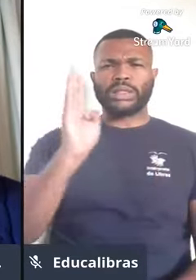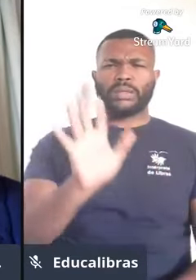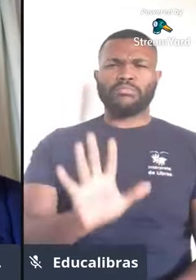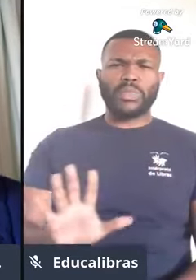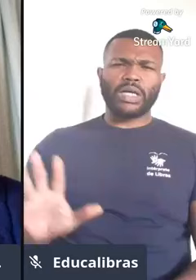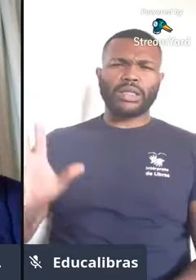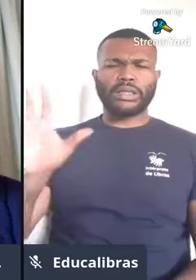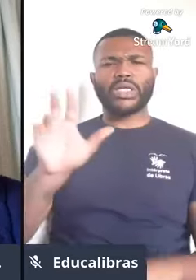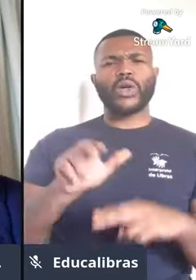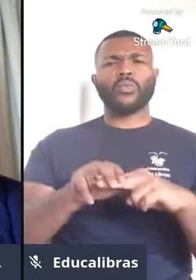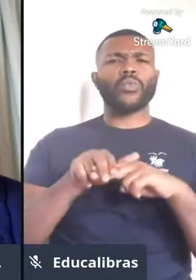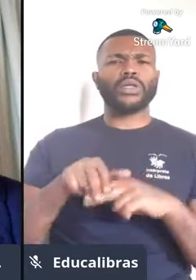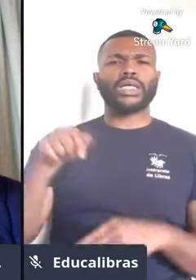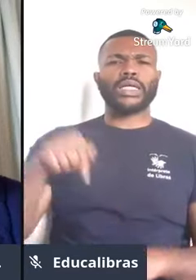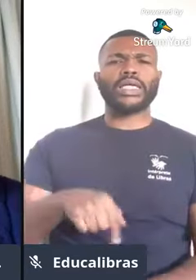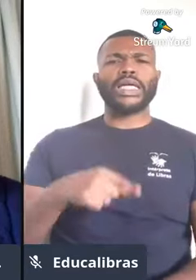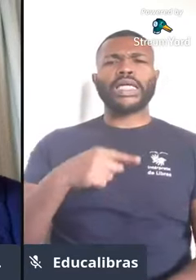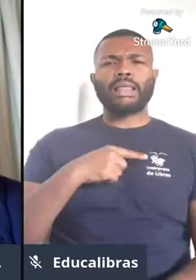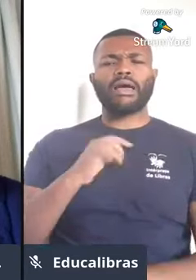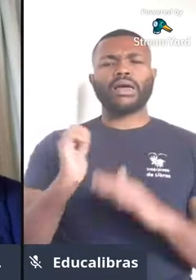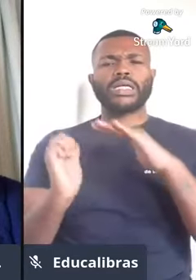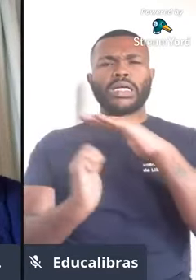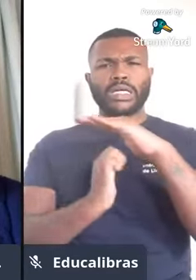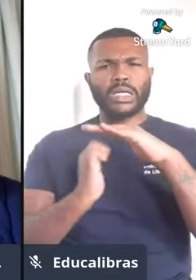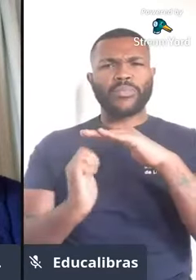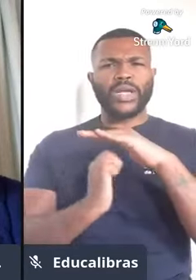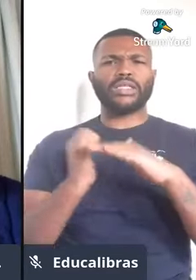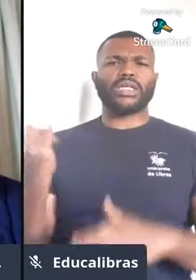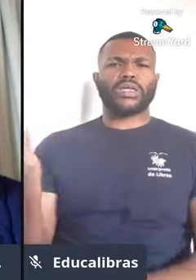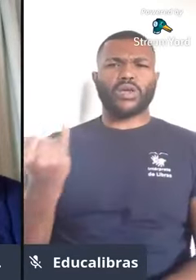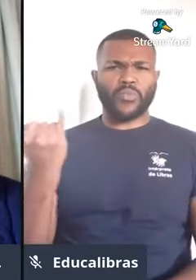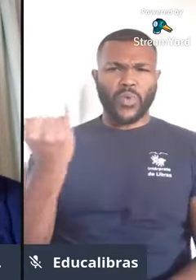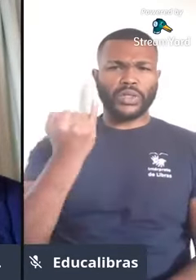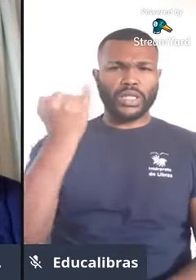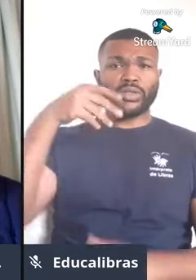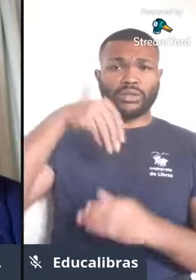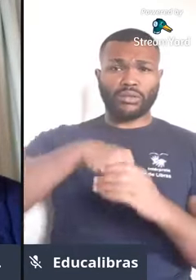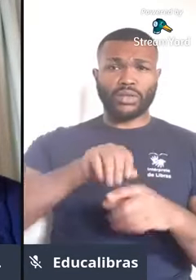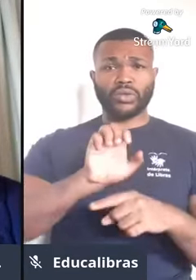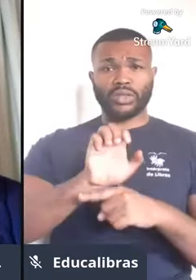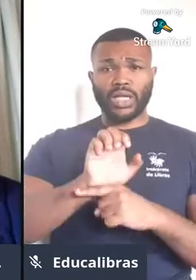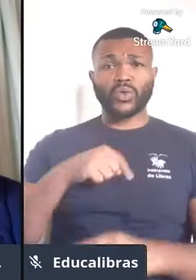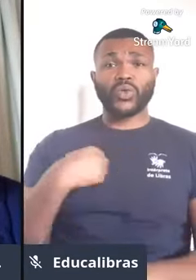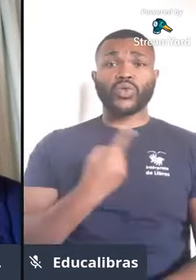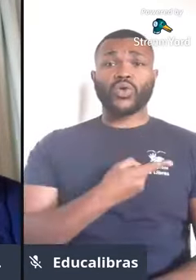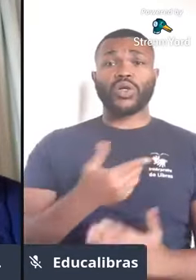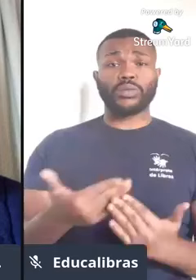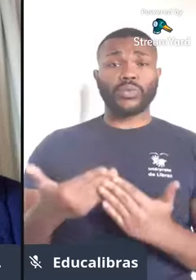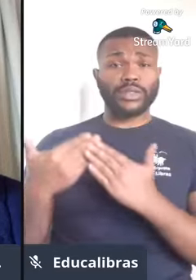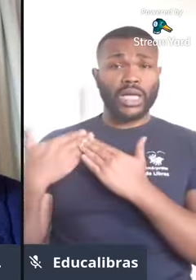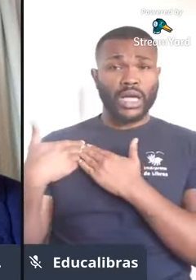concentrar as grandes empresas do nosso país aqui no estado, nós somos responsáveis por cerca